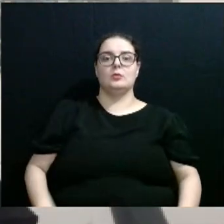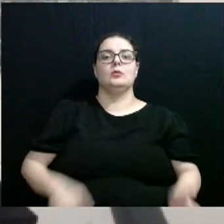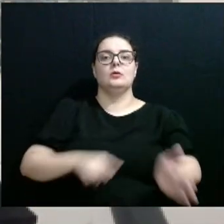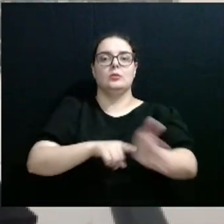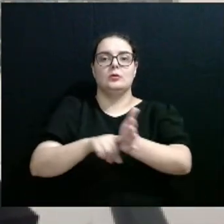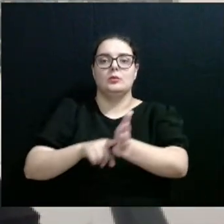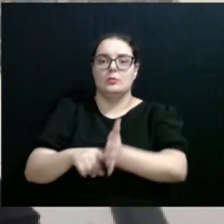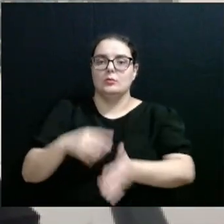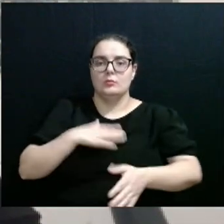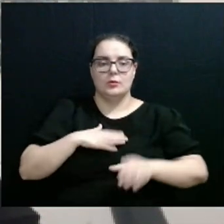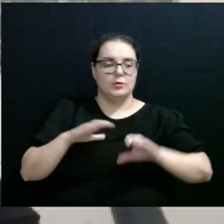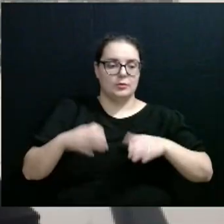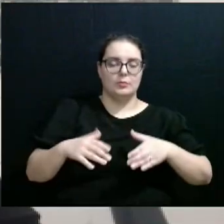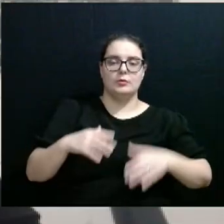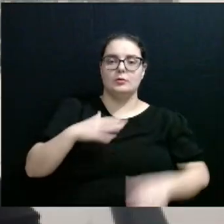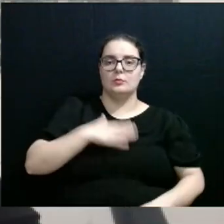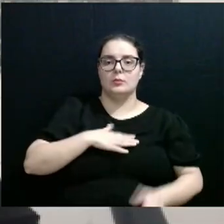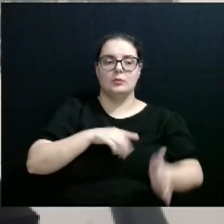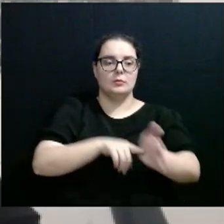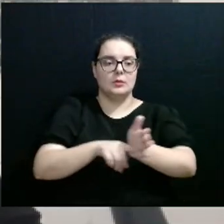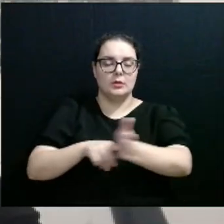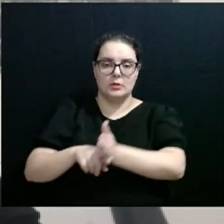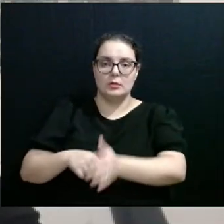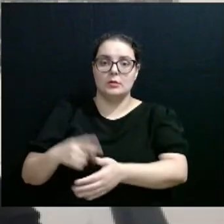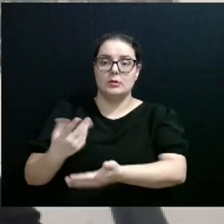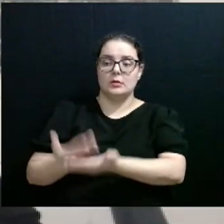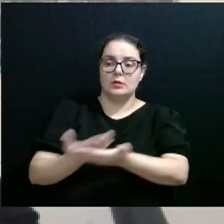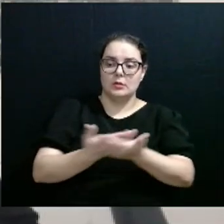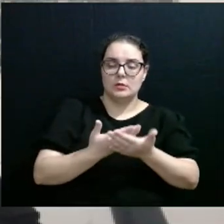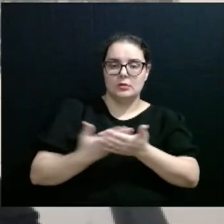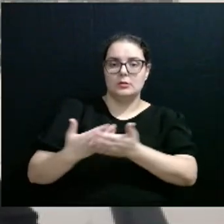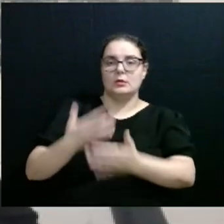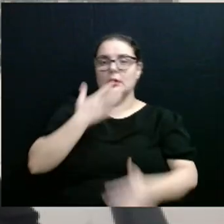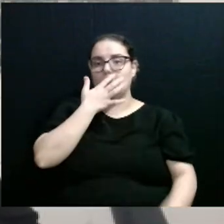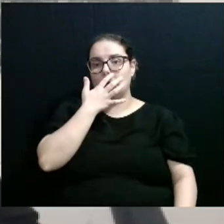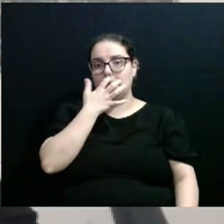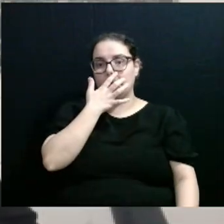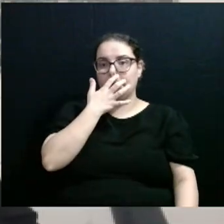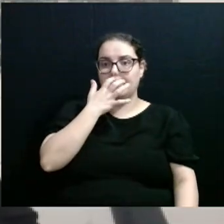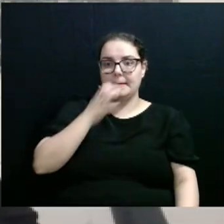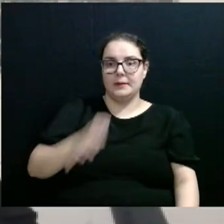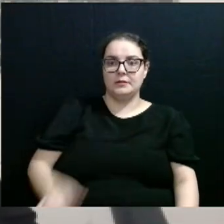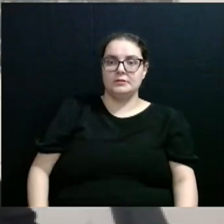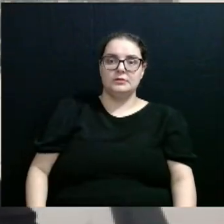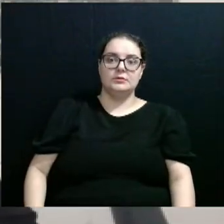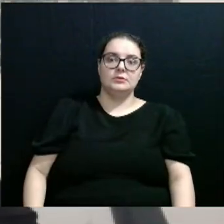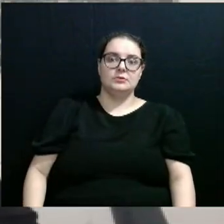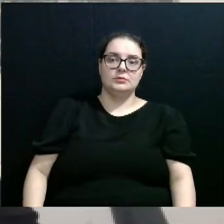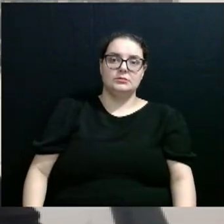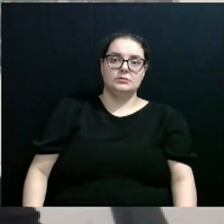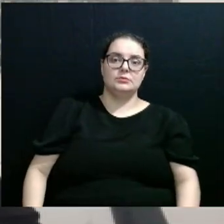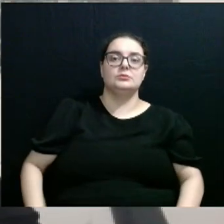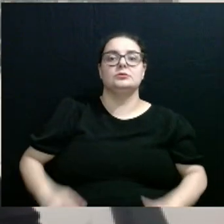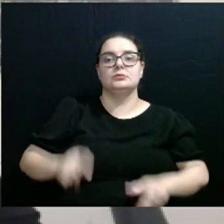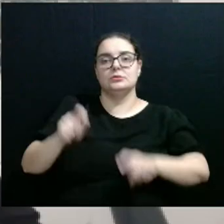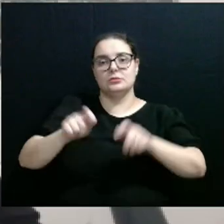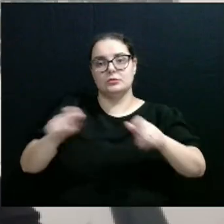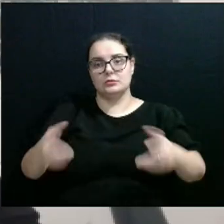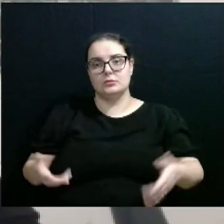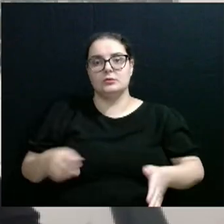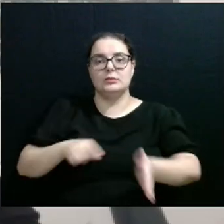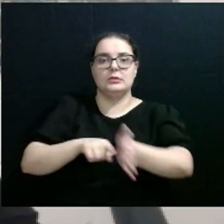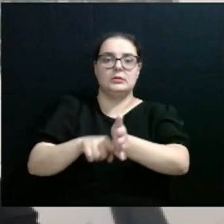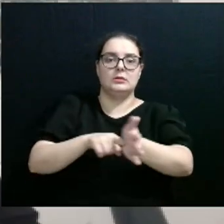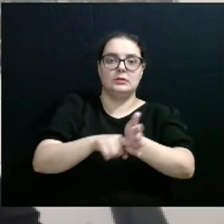e outros pesquisadores têm explorado, né? Além de toda a parte do pessoal né, dos pesquisadores mais da